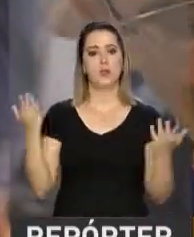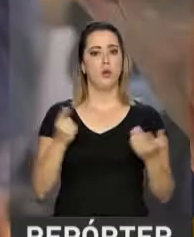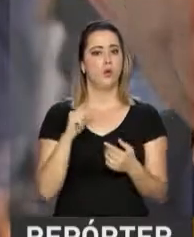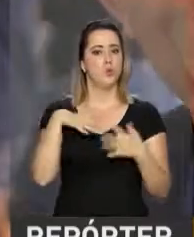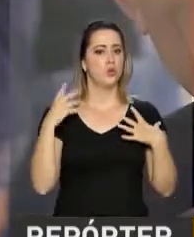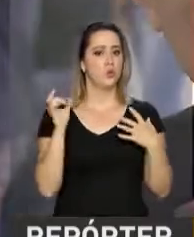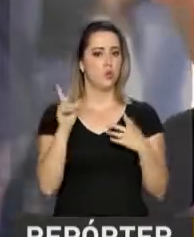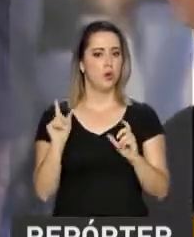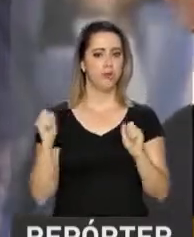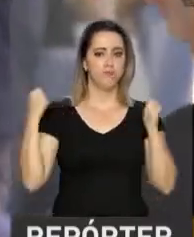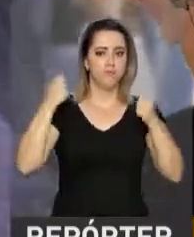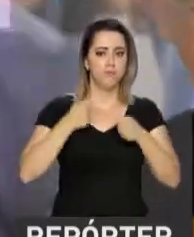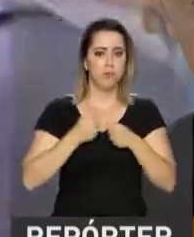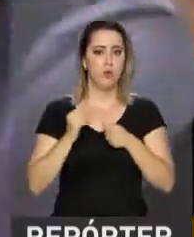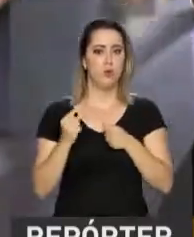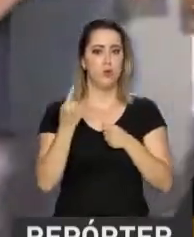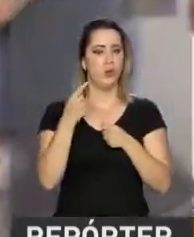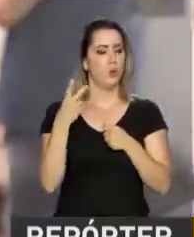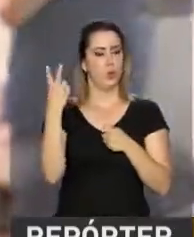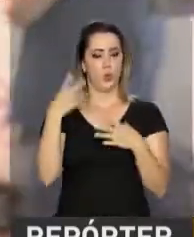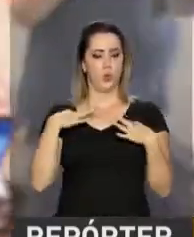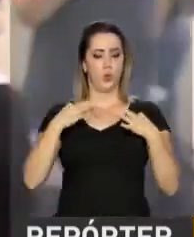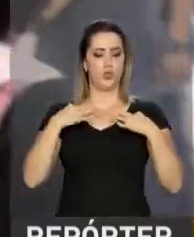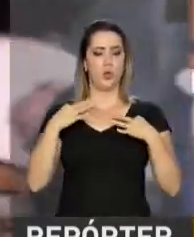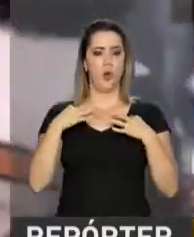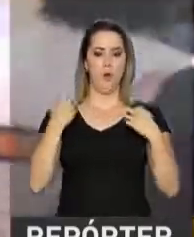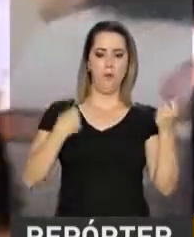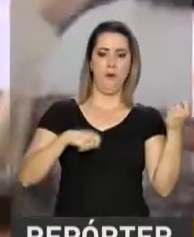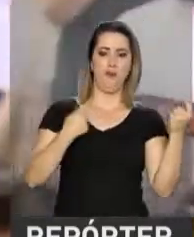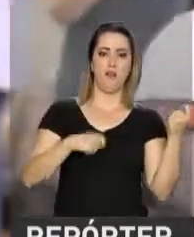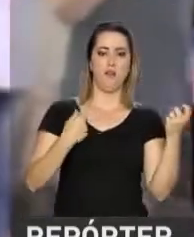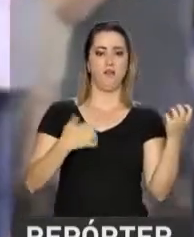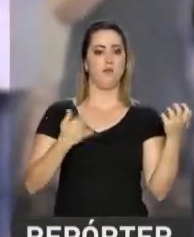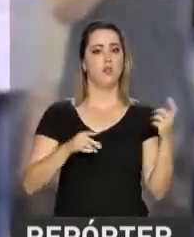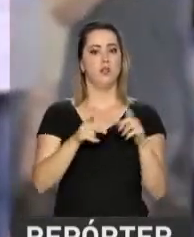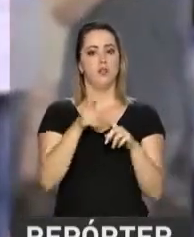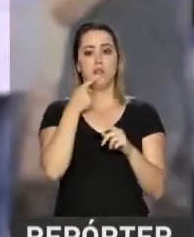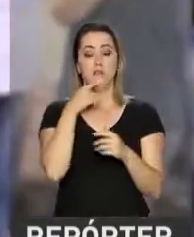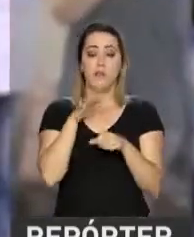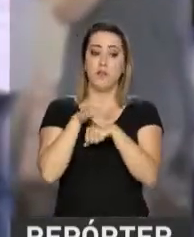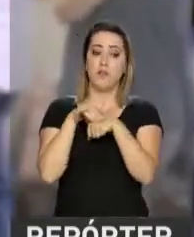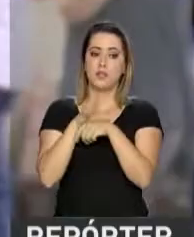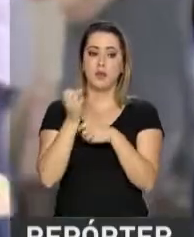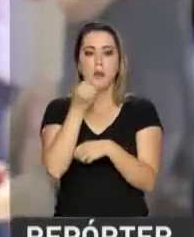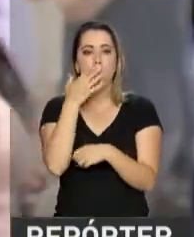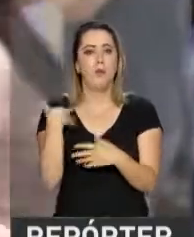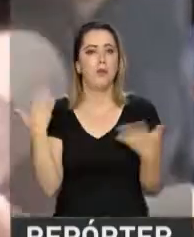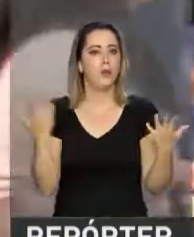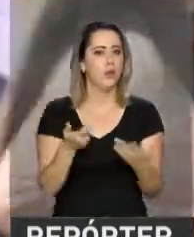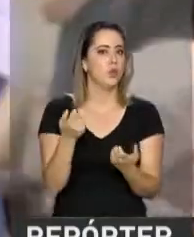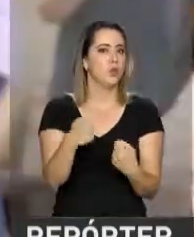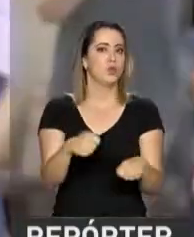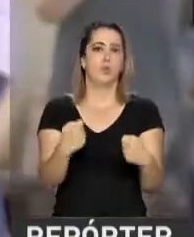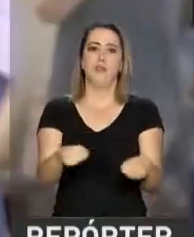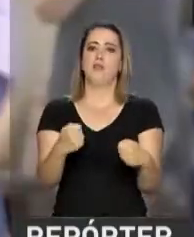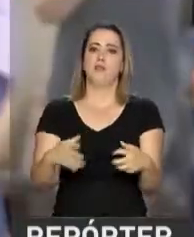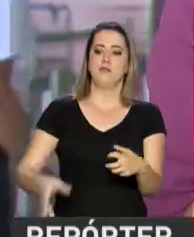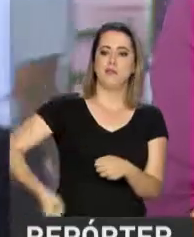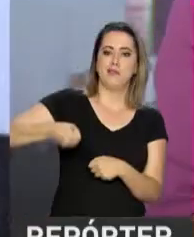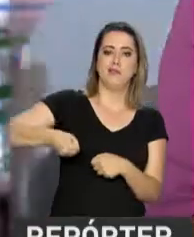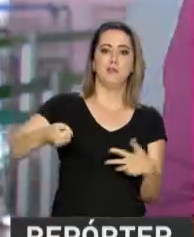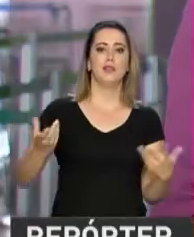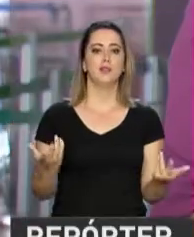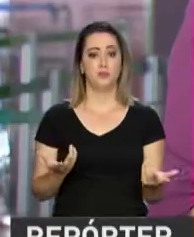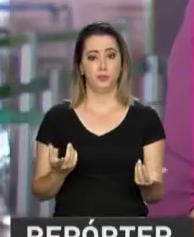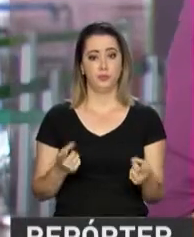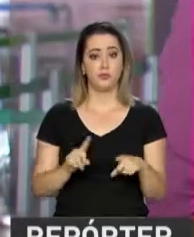apenas uma bagagem como duas paredes de roupa aqui a viola e vinha comentando o meu colega que bom que hoje a gente não tem mala na no bagageiro